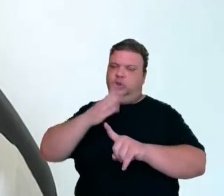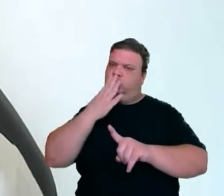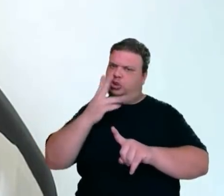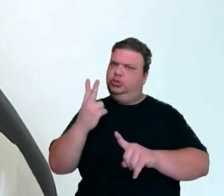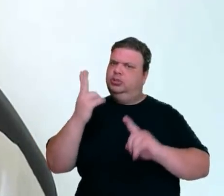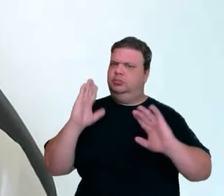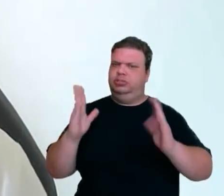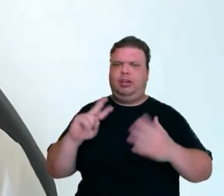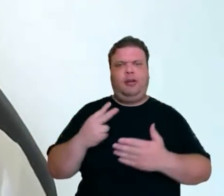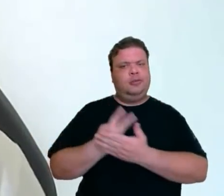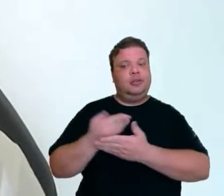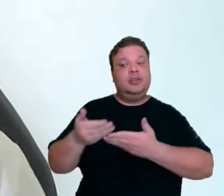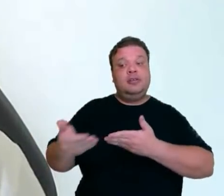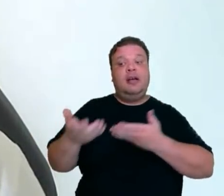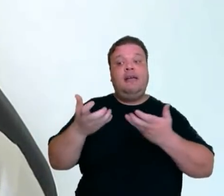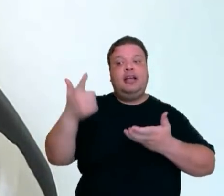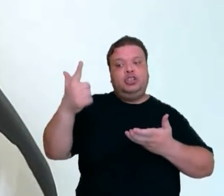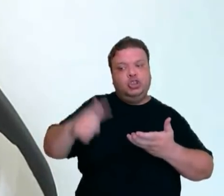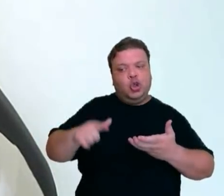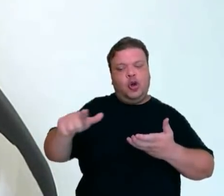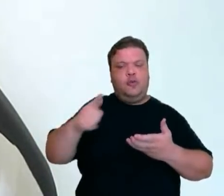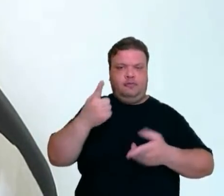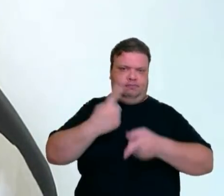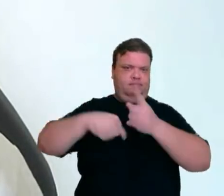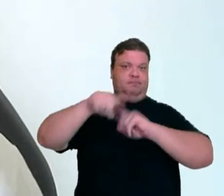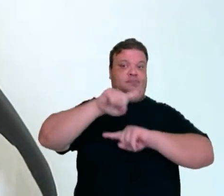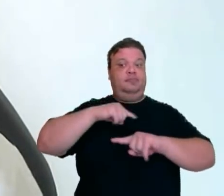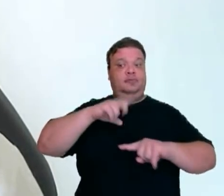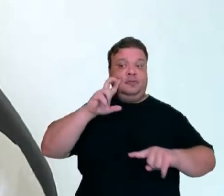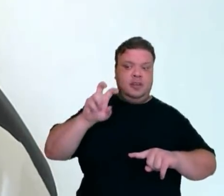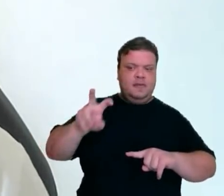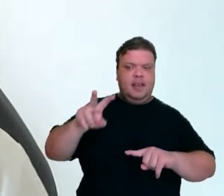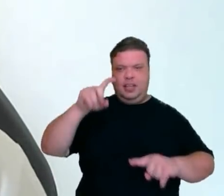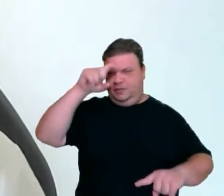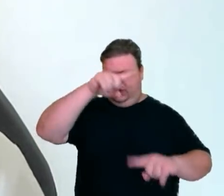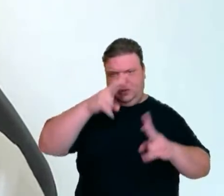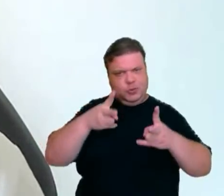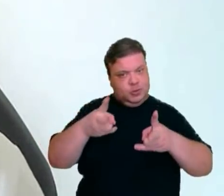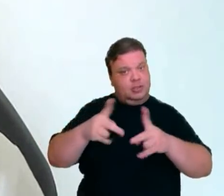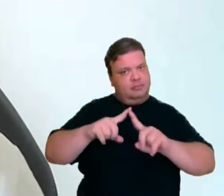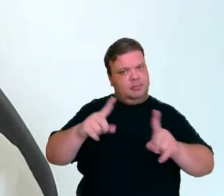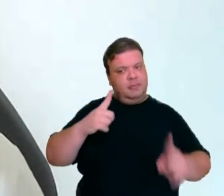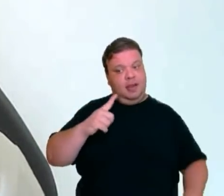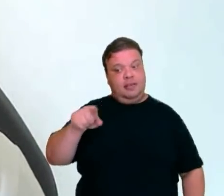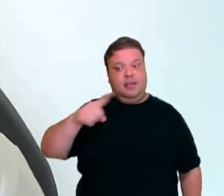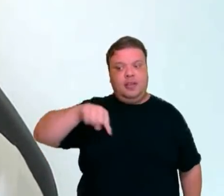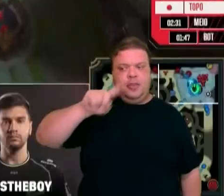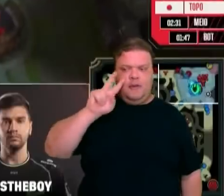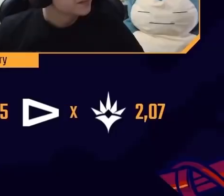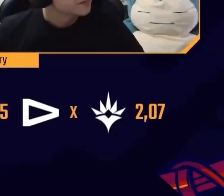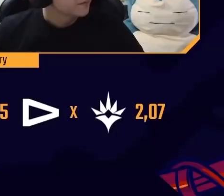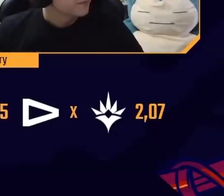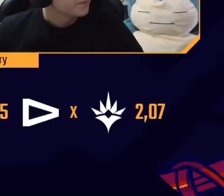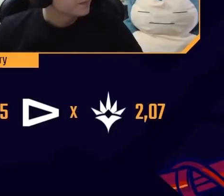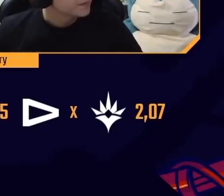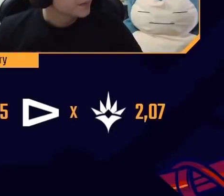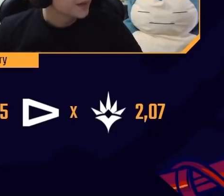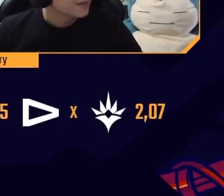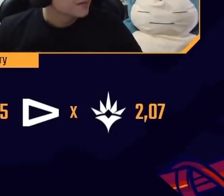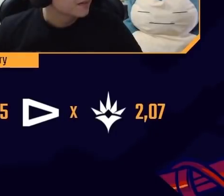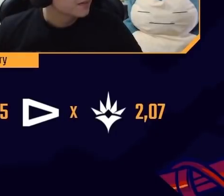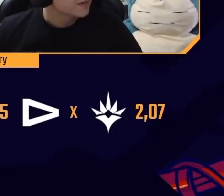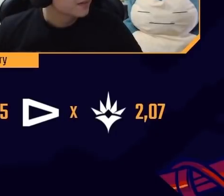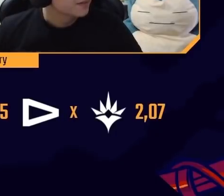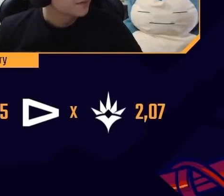eles têm o livro do League of Legends brasileiro. Eles jogam com o livro embaixo do mouse. É isso que ele tá falando ali. Olha lá a roupa lá